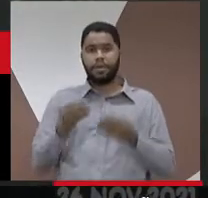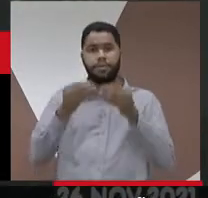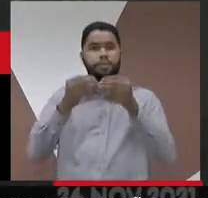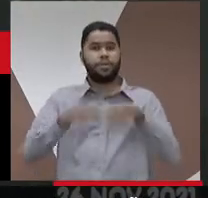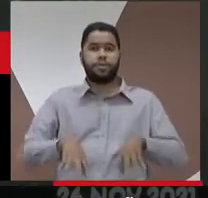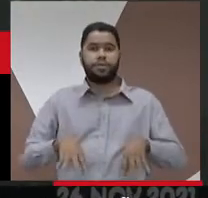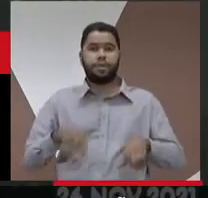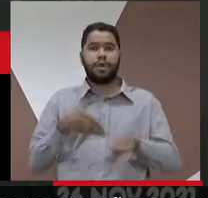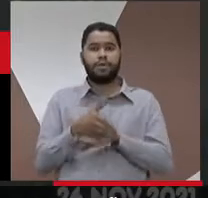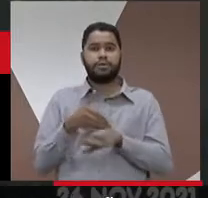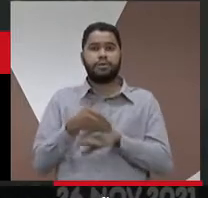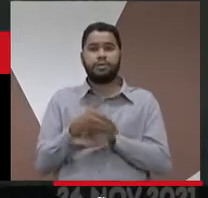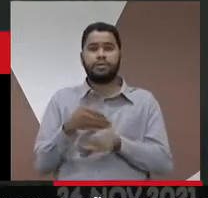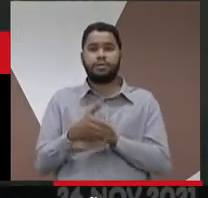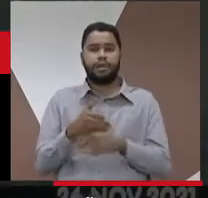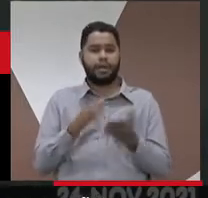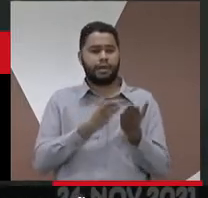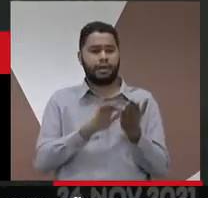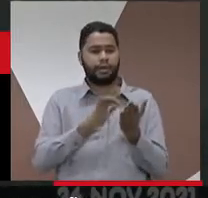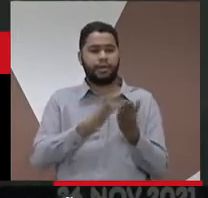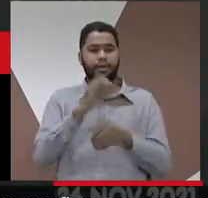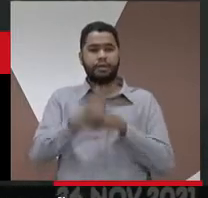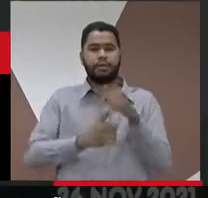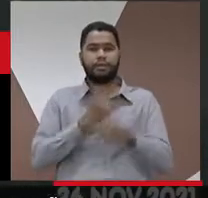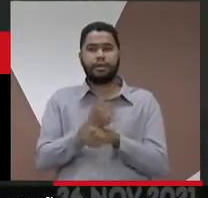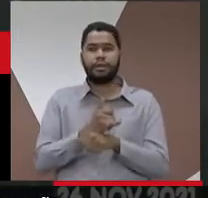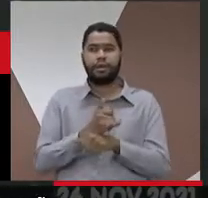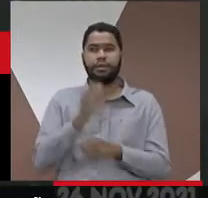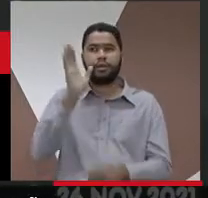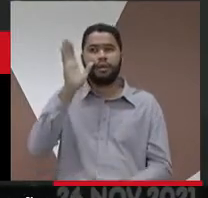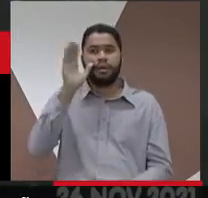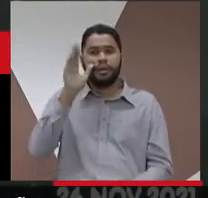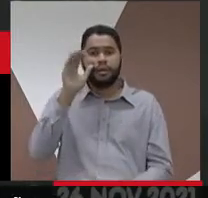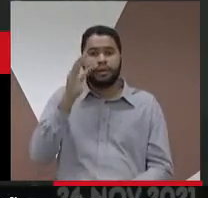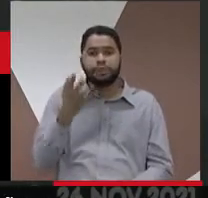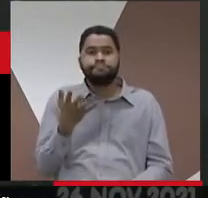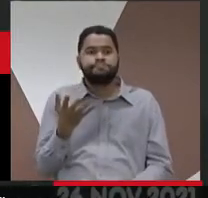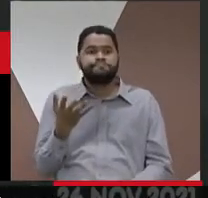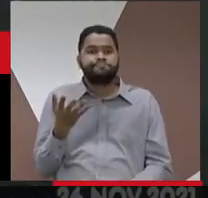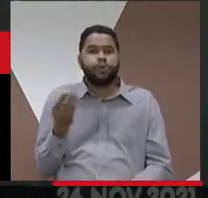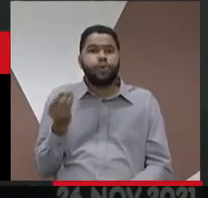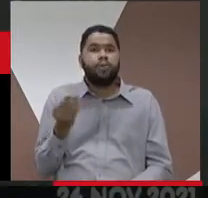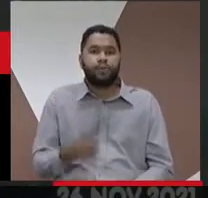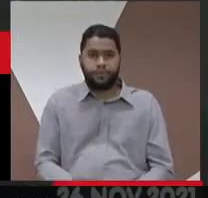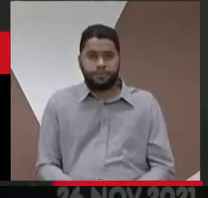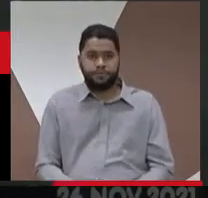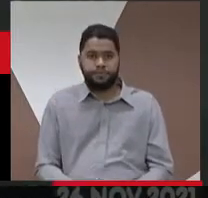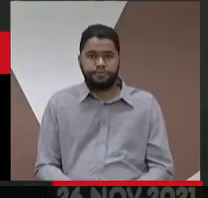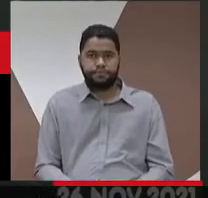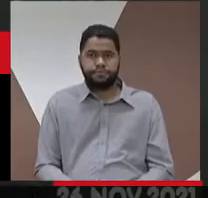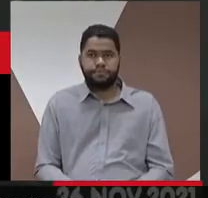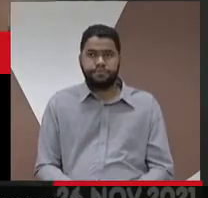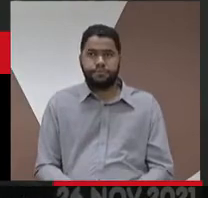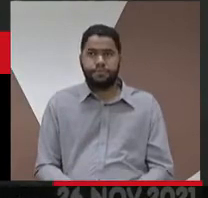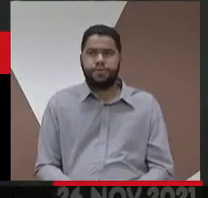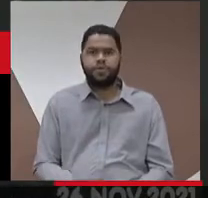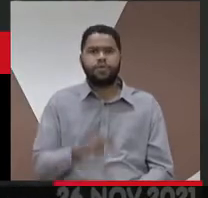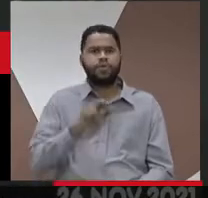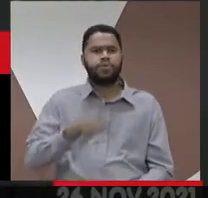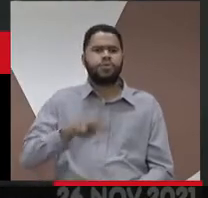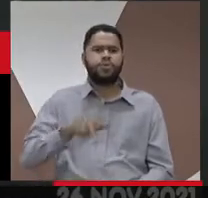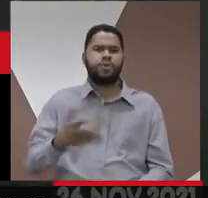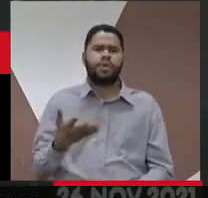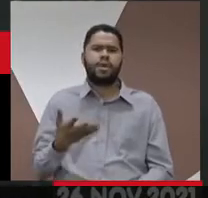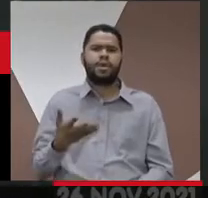sem poder acessar os dados móveis e tinha que assistir uma audiência pública que não tinha contraditório nenhum. Não é tão urgente assim que não se